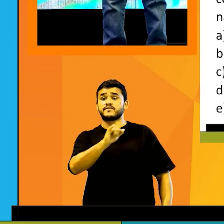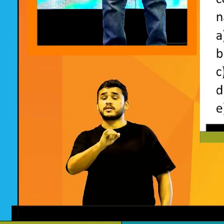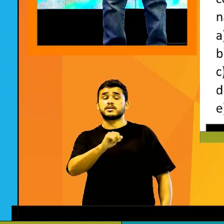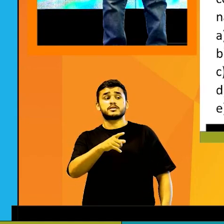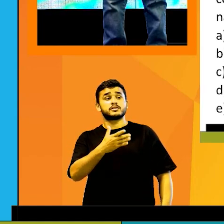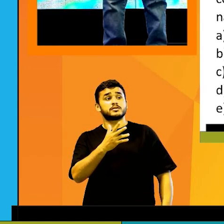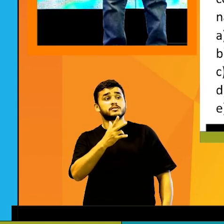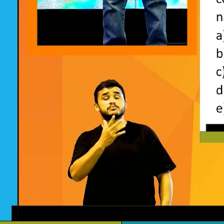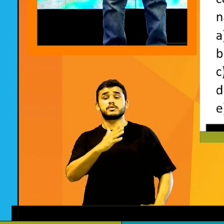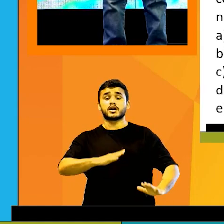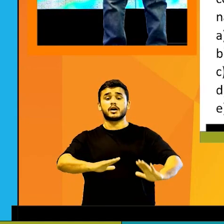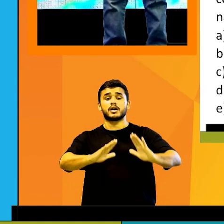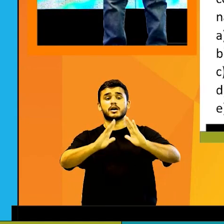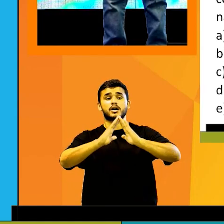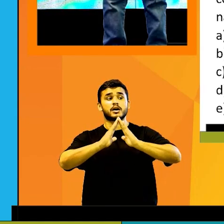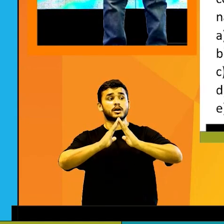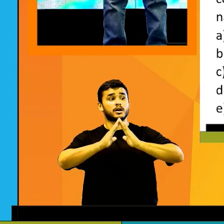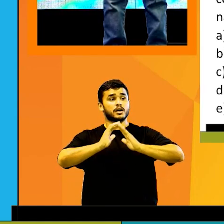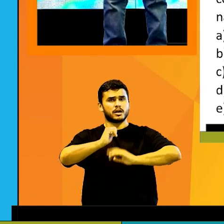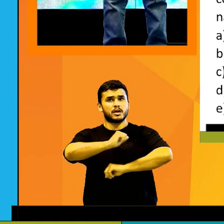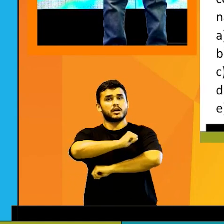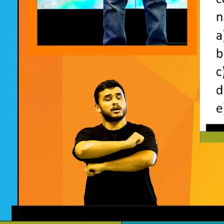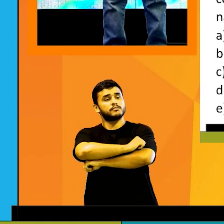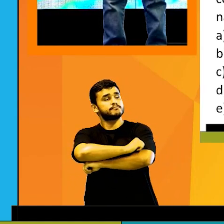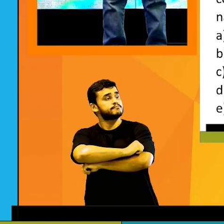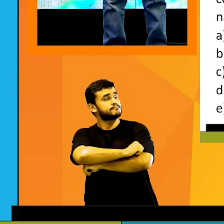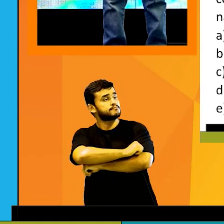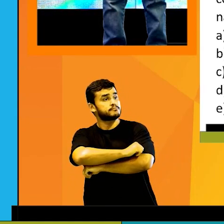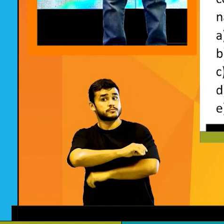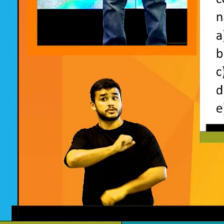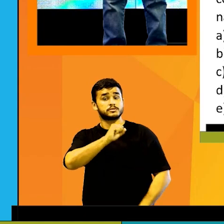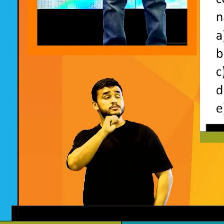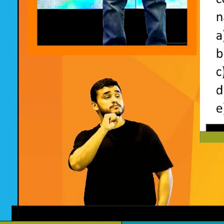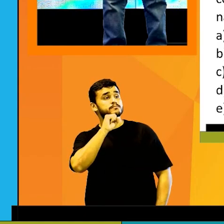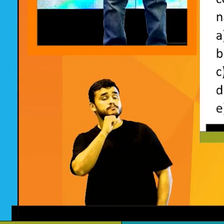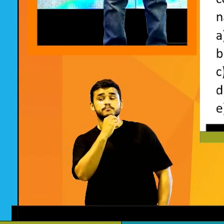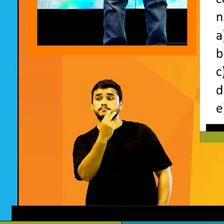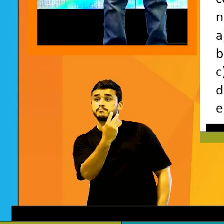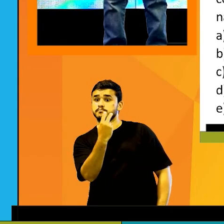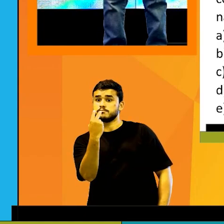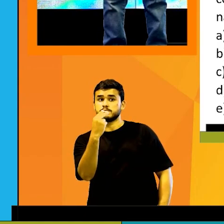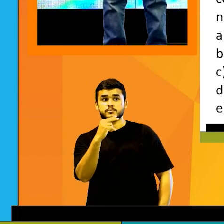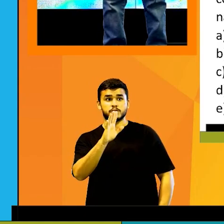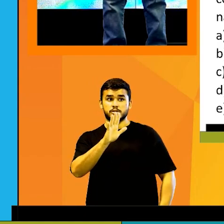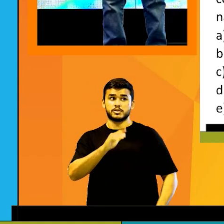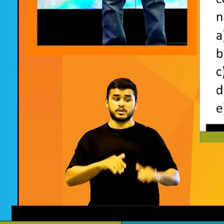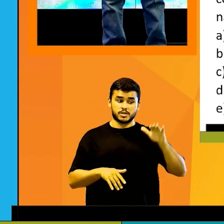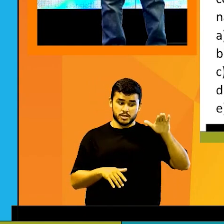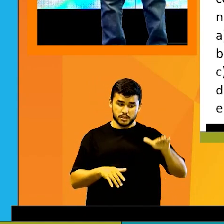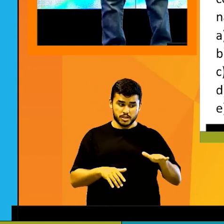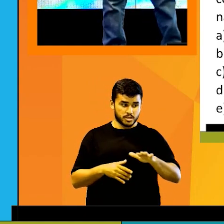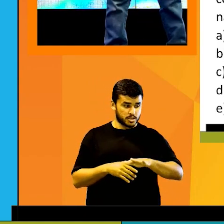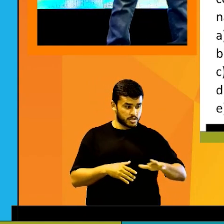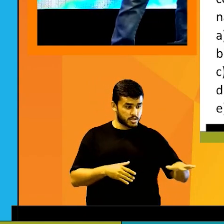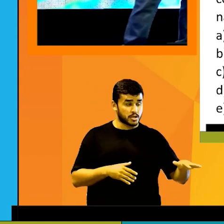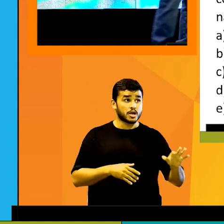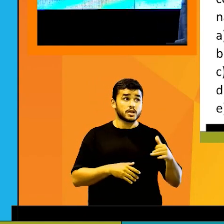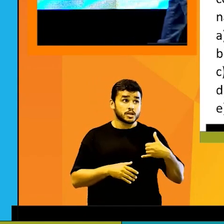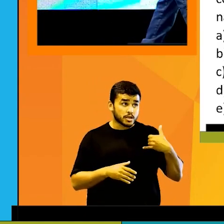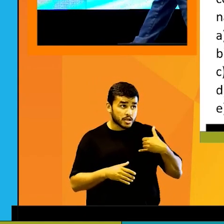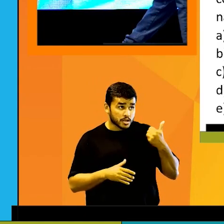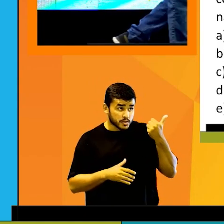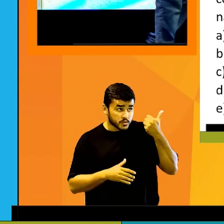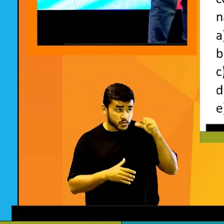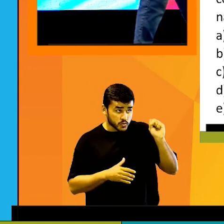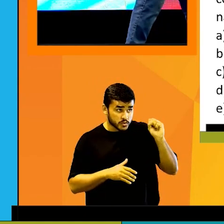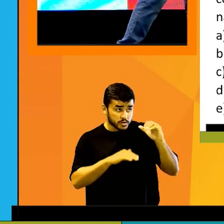era ficar à janela? Mas só podia ficar à janela se virasse moça. Menina ainda não. Só quando se tornasse moça. Aí